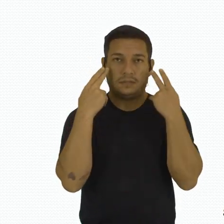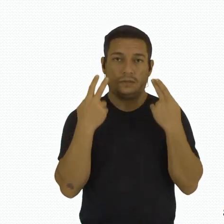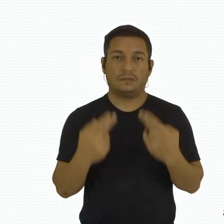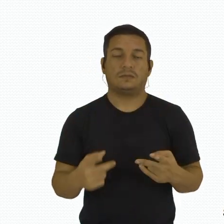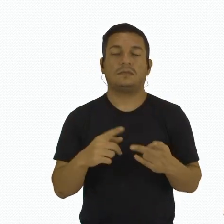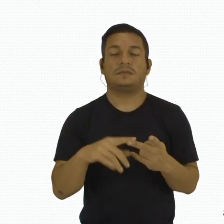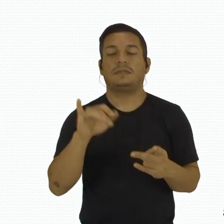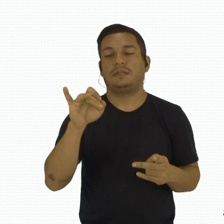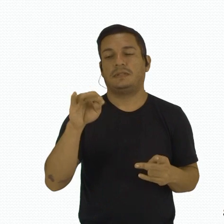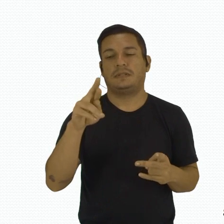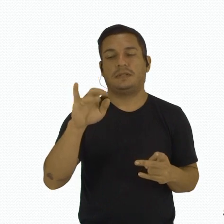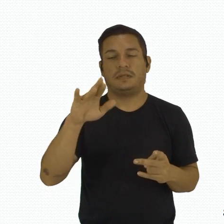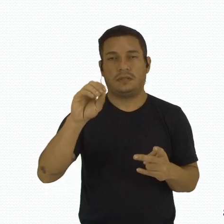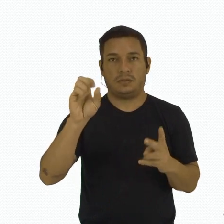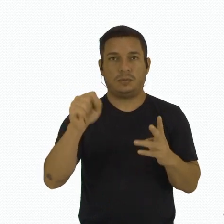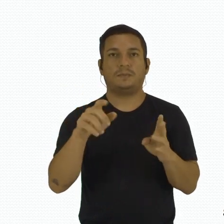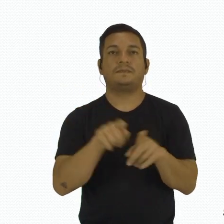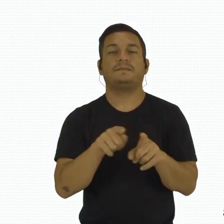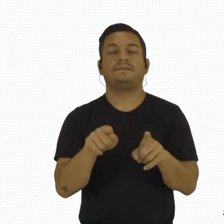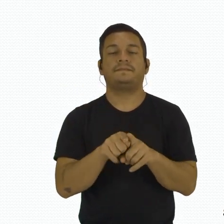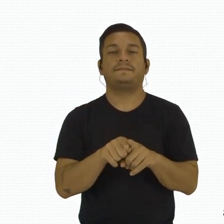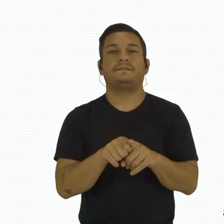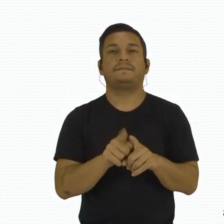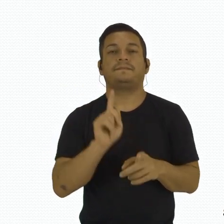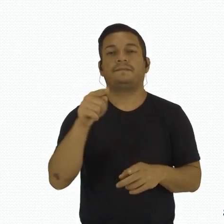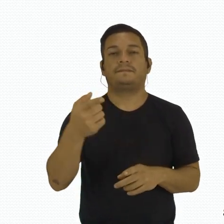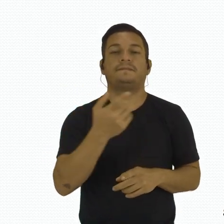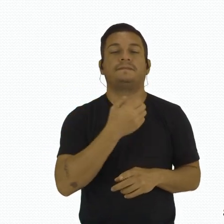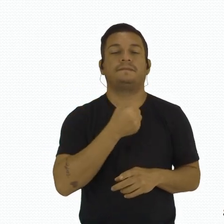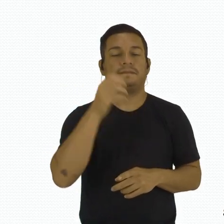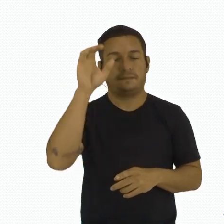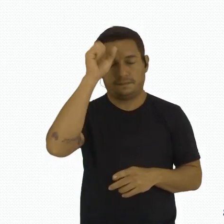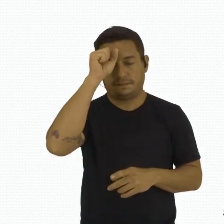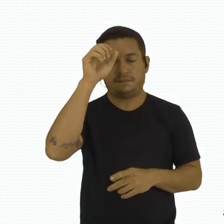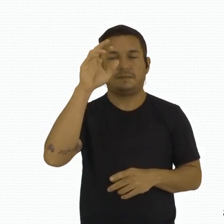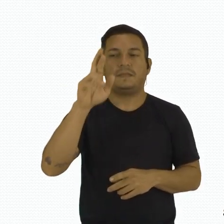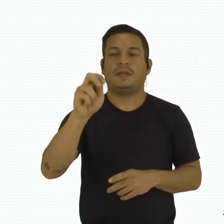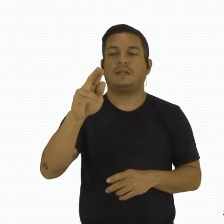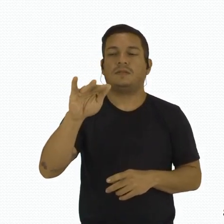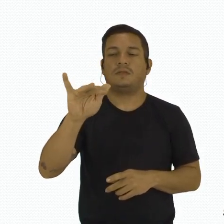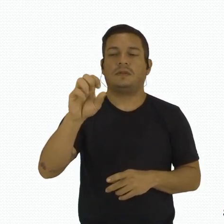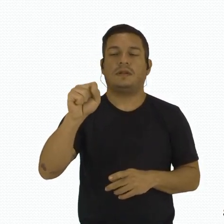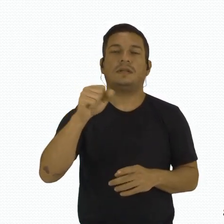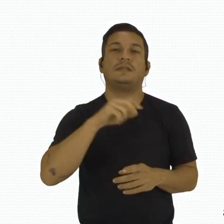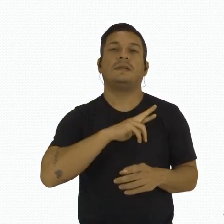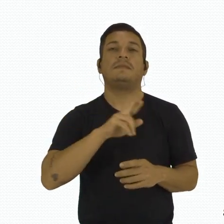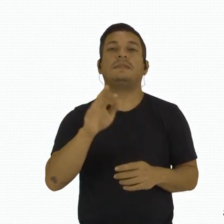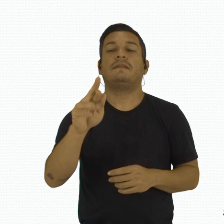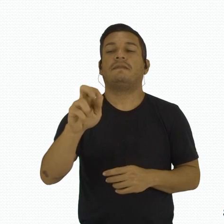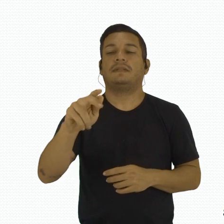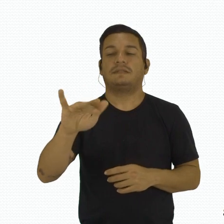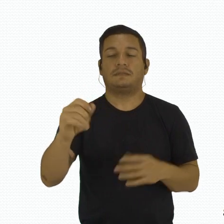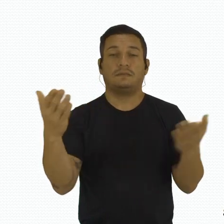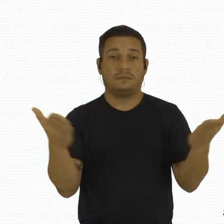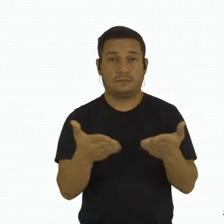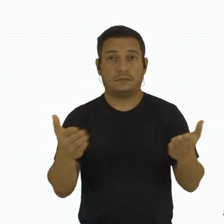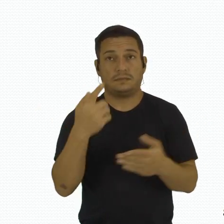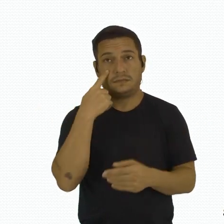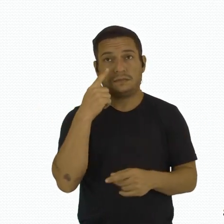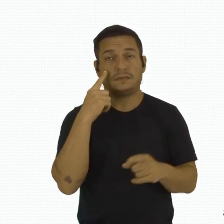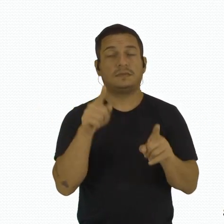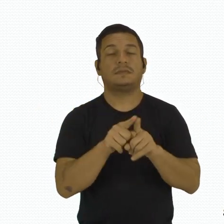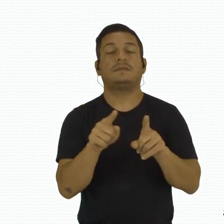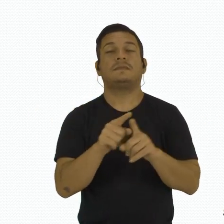Aprende os inteiros, agora coloca dos dois lados. Depois aprende os racionais, você representa as frações. E agora a gente vai preencher a